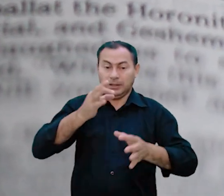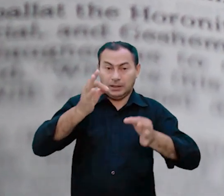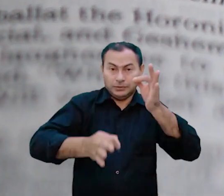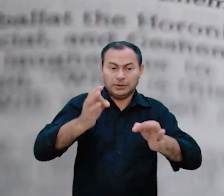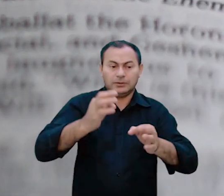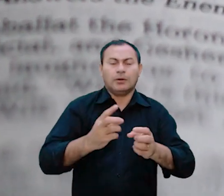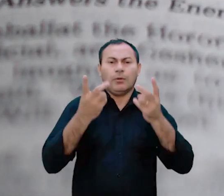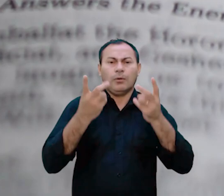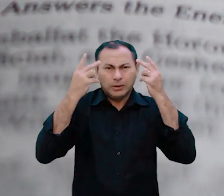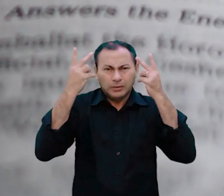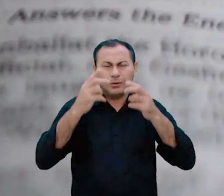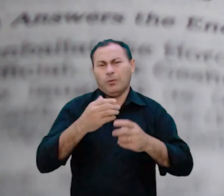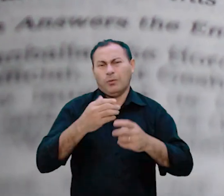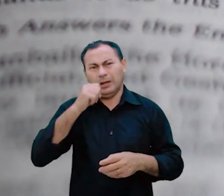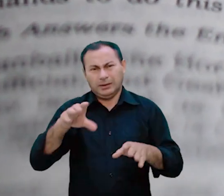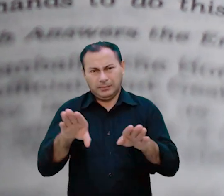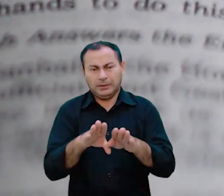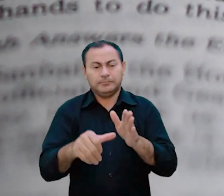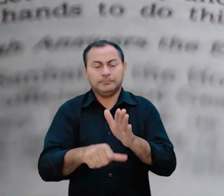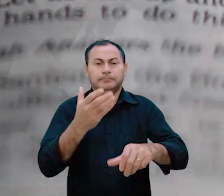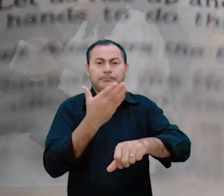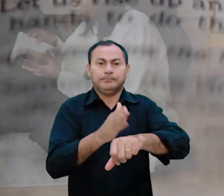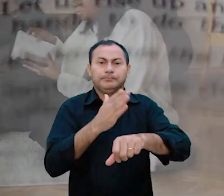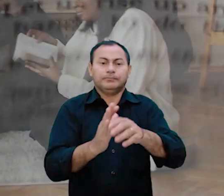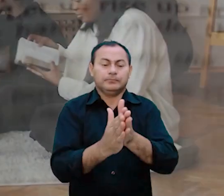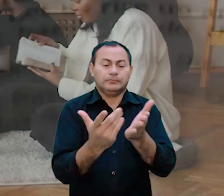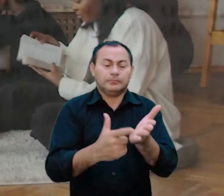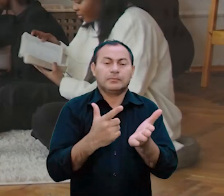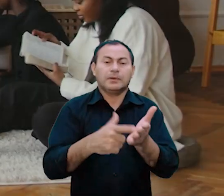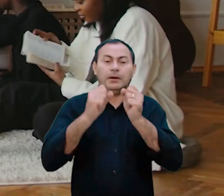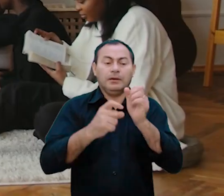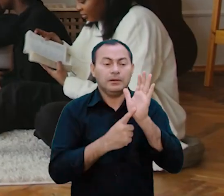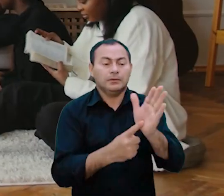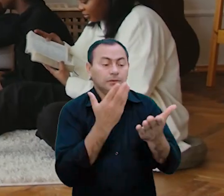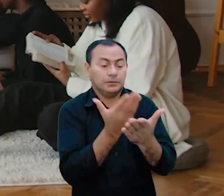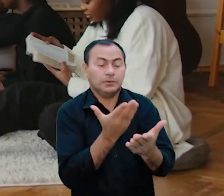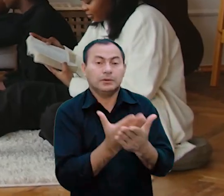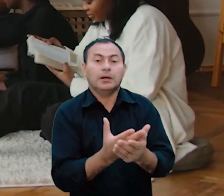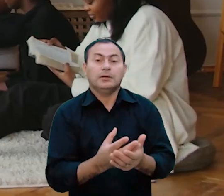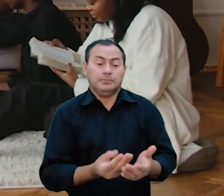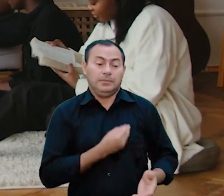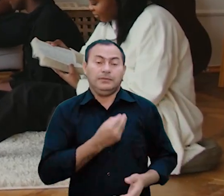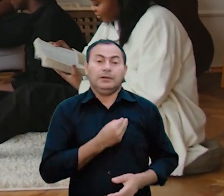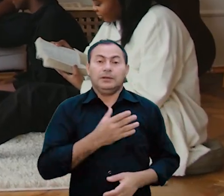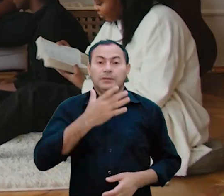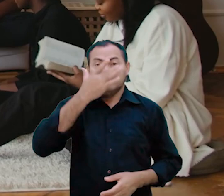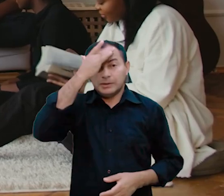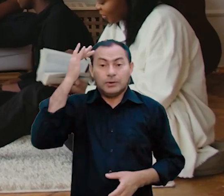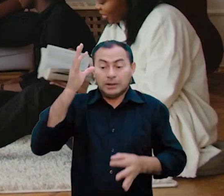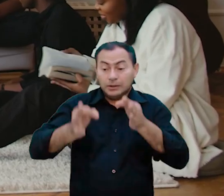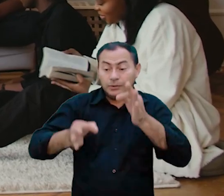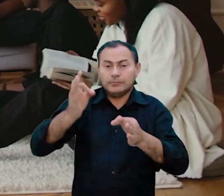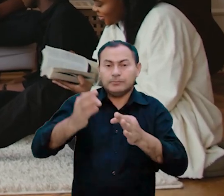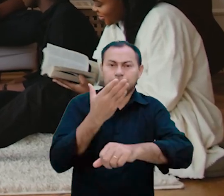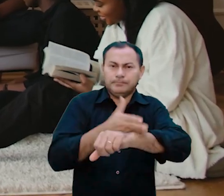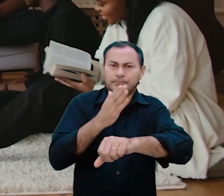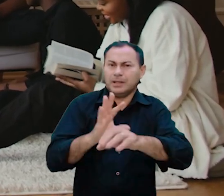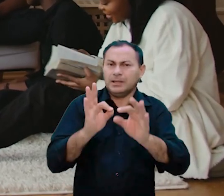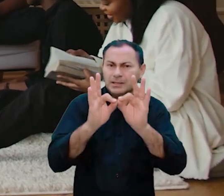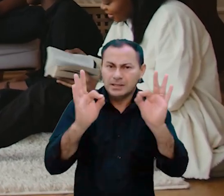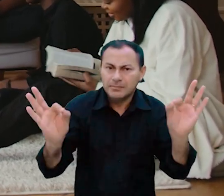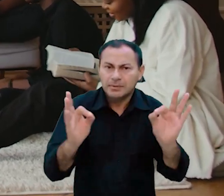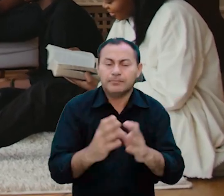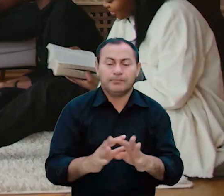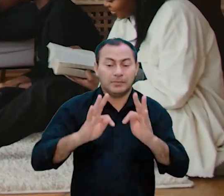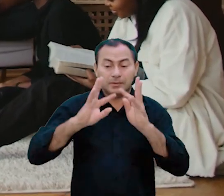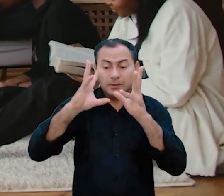uma coisa em comum. Talvez essa seja a primeira aplicação biográfica que podemos tirar do estudo das vidas dos juízes. A aplicação é